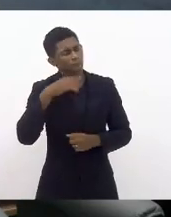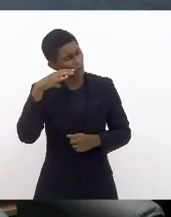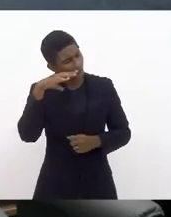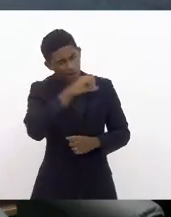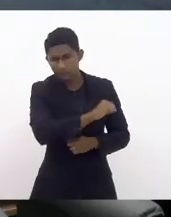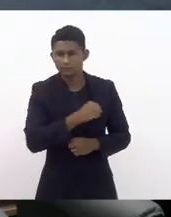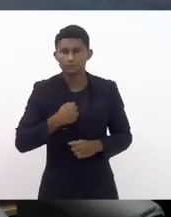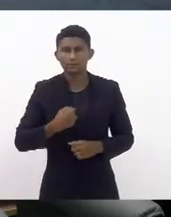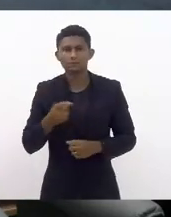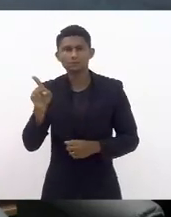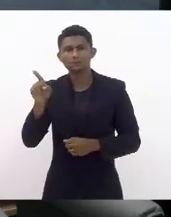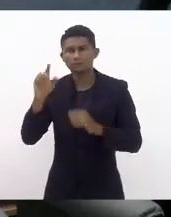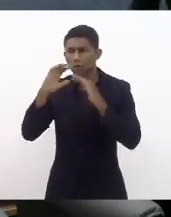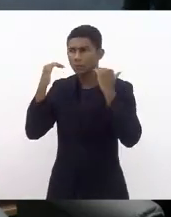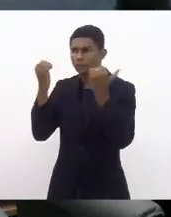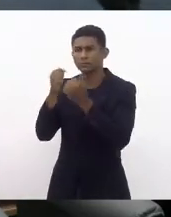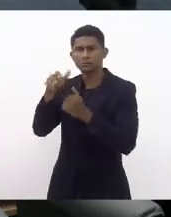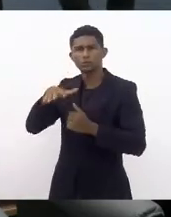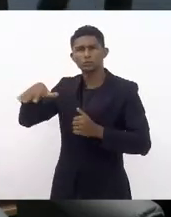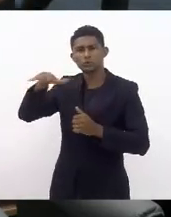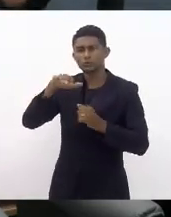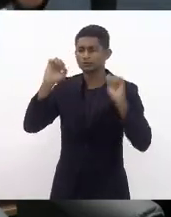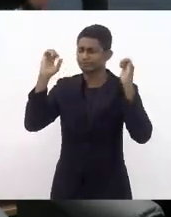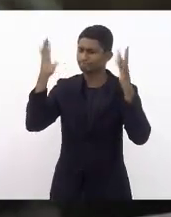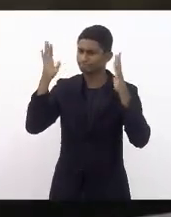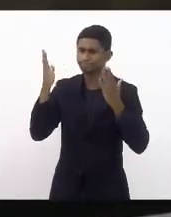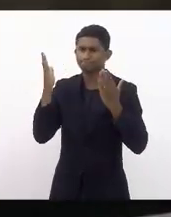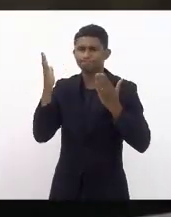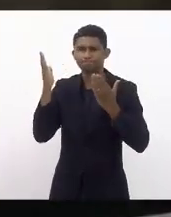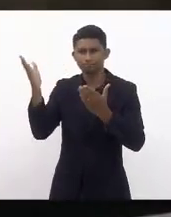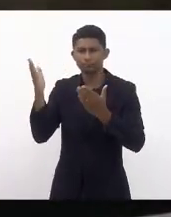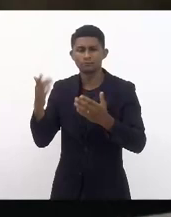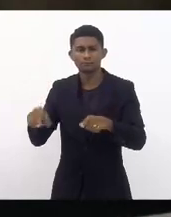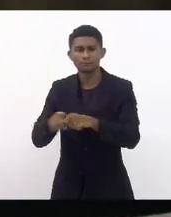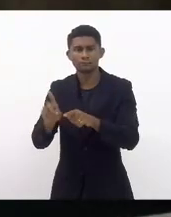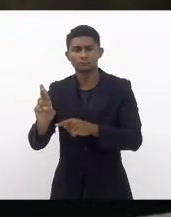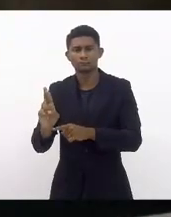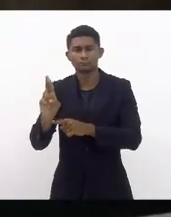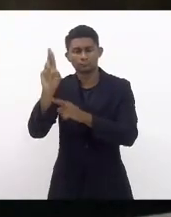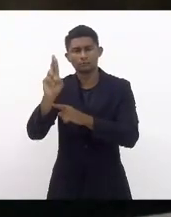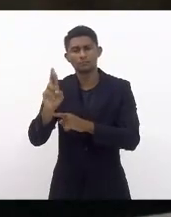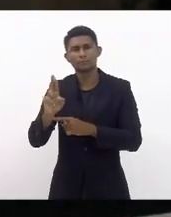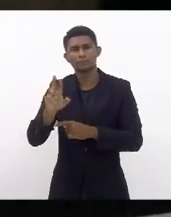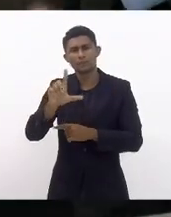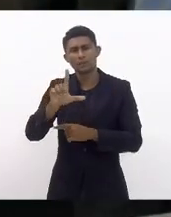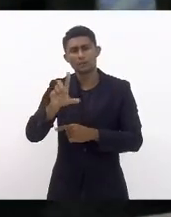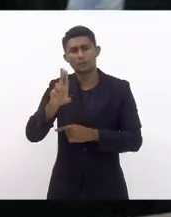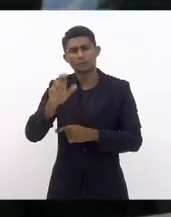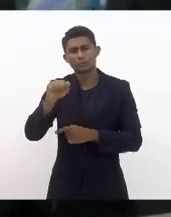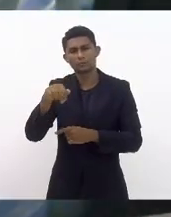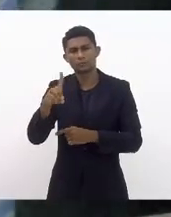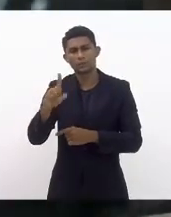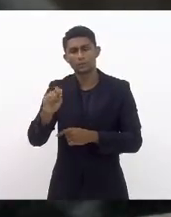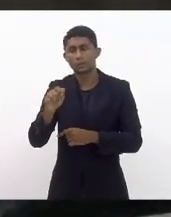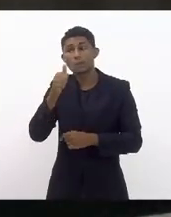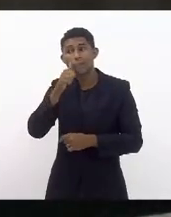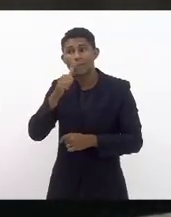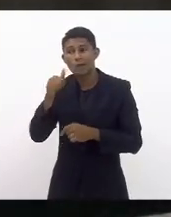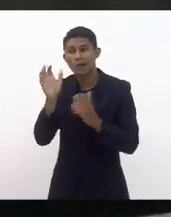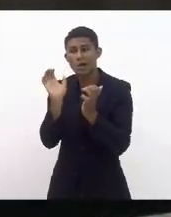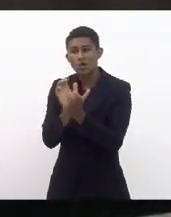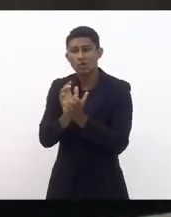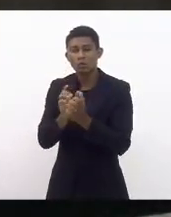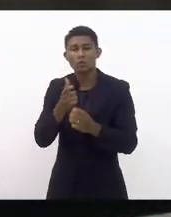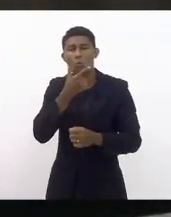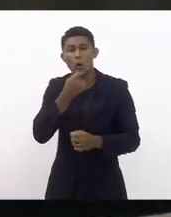a comunidade da UESO. Quero parabenizar a sua reitora, Luanda. Todo esse corpo de mulheres, de homens